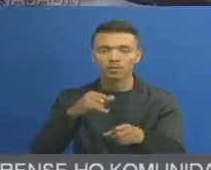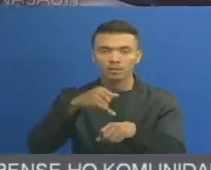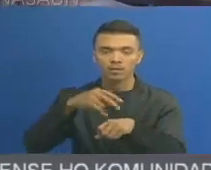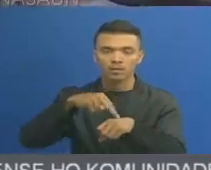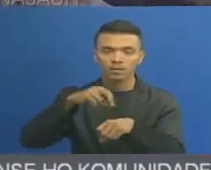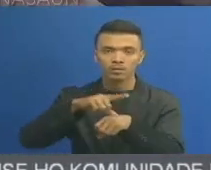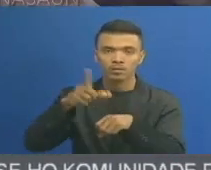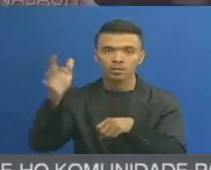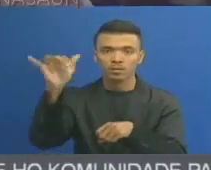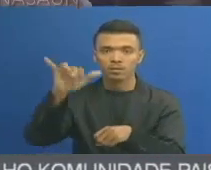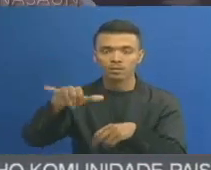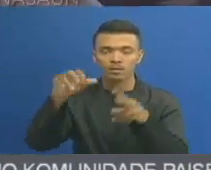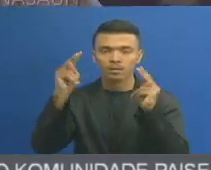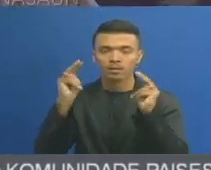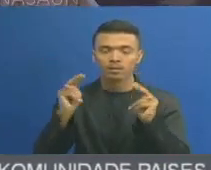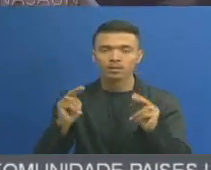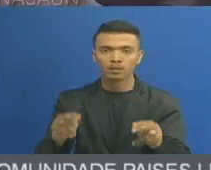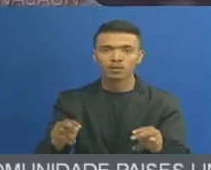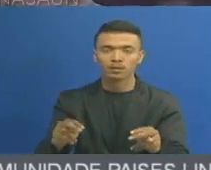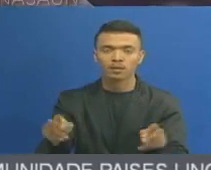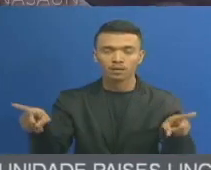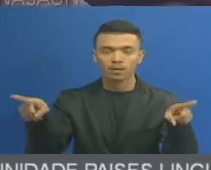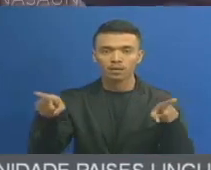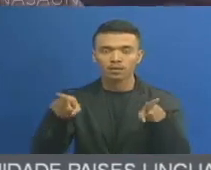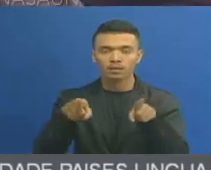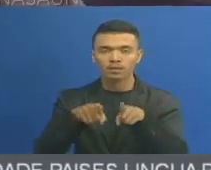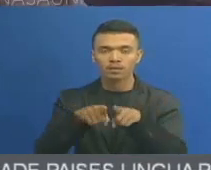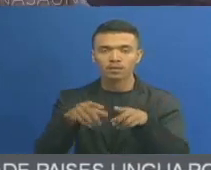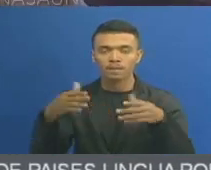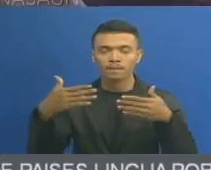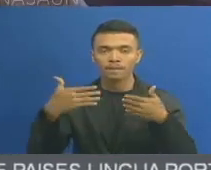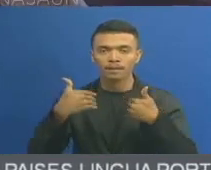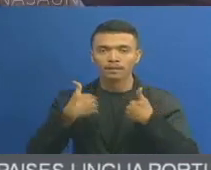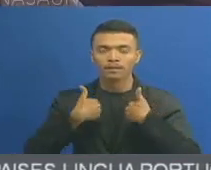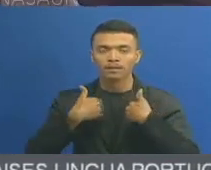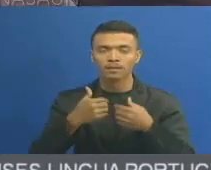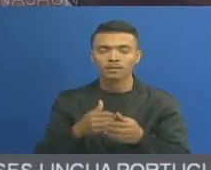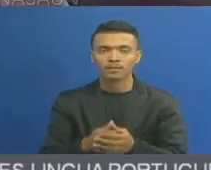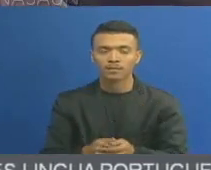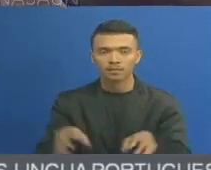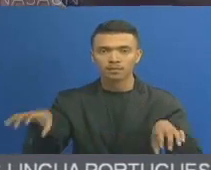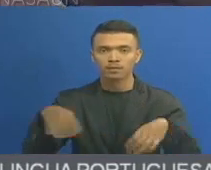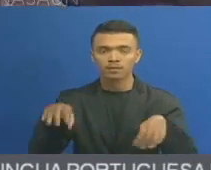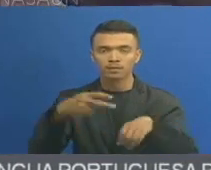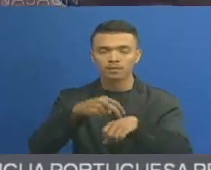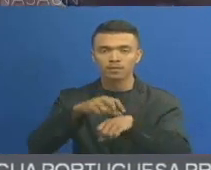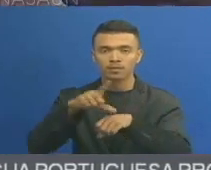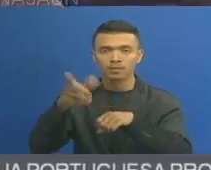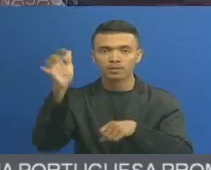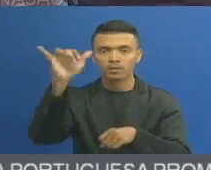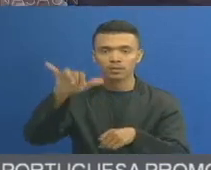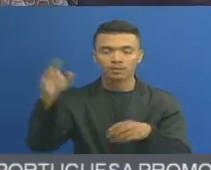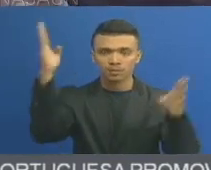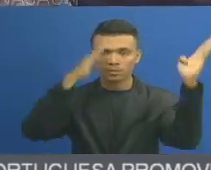né? Tem que enquadrar, né? E a estratégia nacional. Né? Além